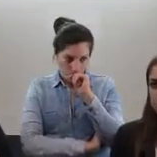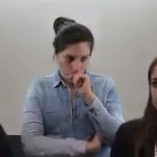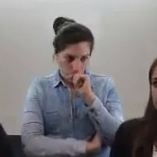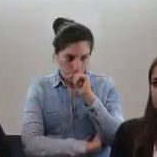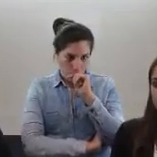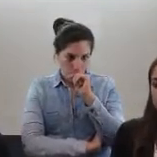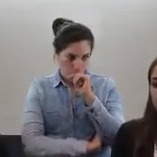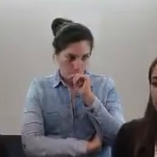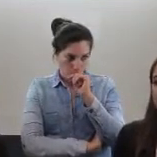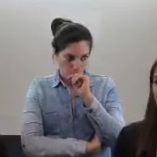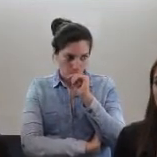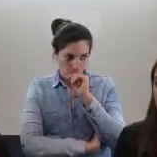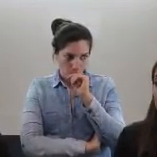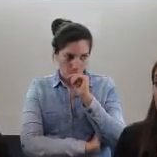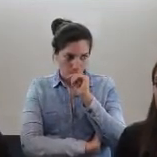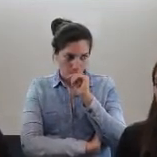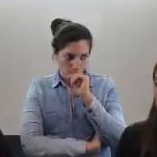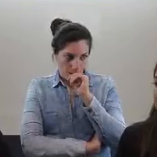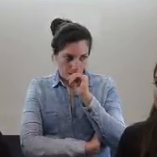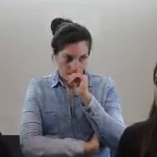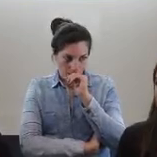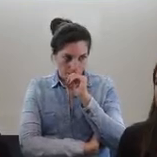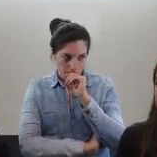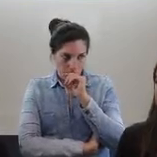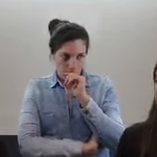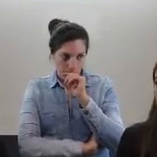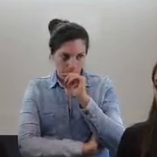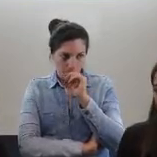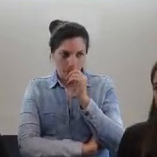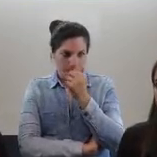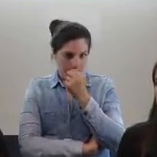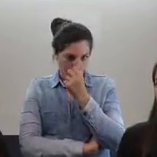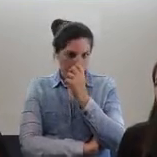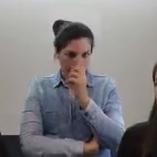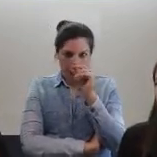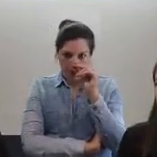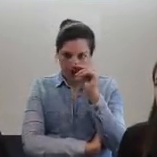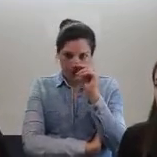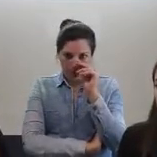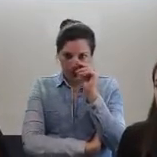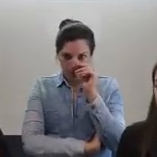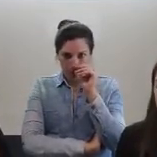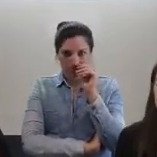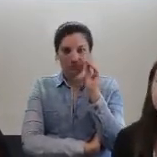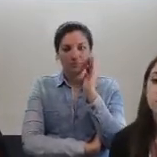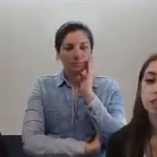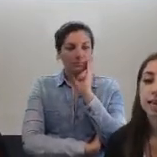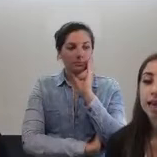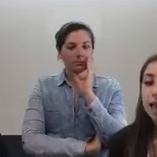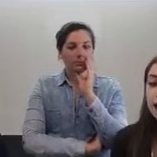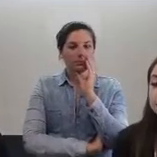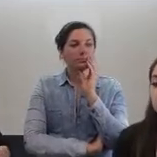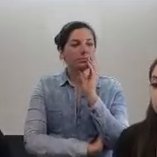nosso sistema, né, de busca, o Pérgamo, o portal de periódicos, todos vocês têm acesso em casa através da Minha Uno, lá na Legal. barra biblioteca. Então,